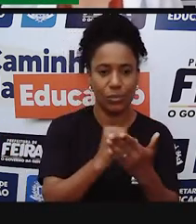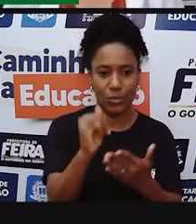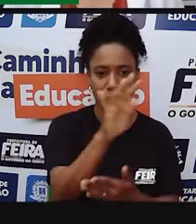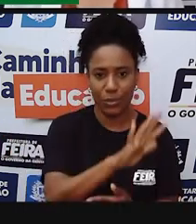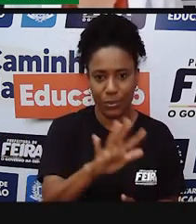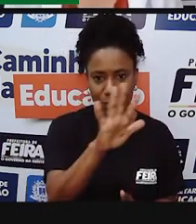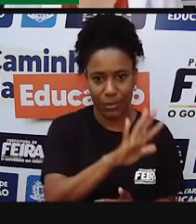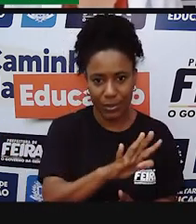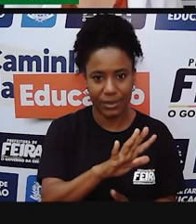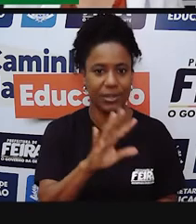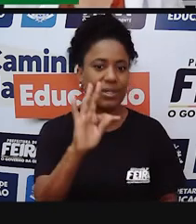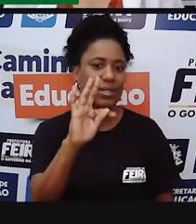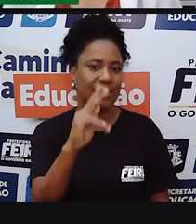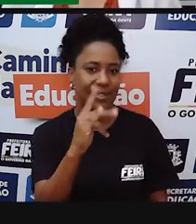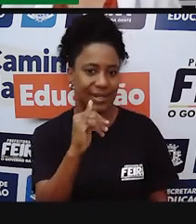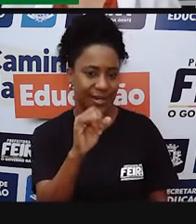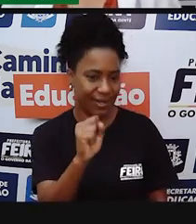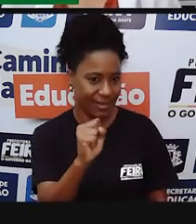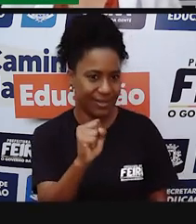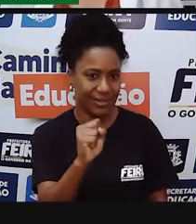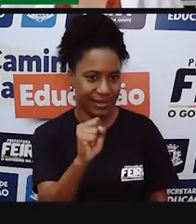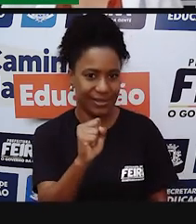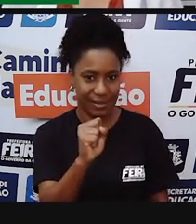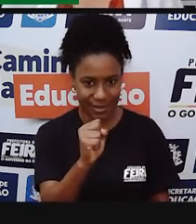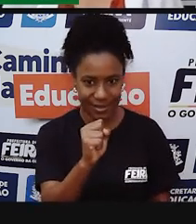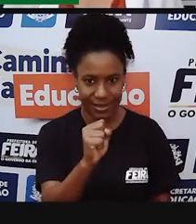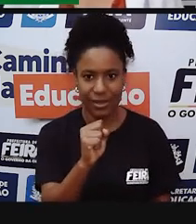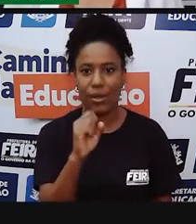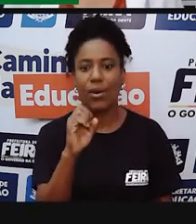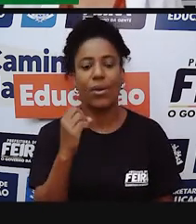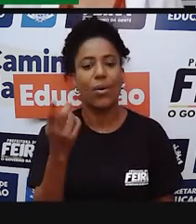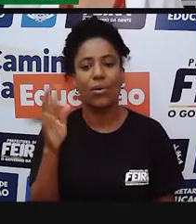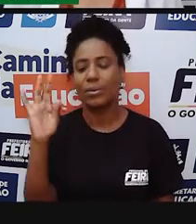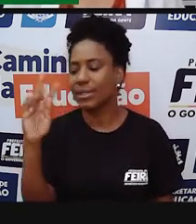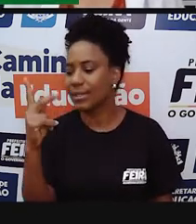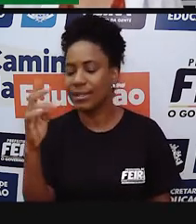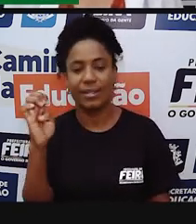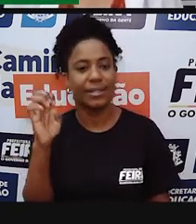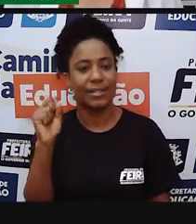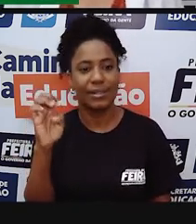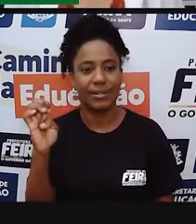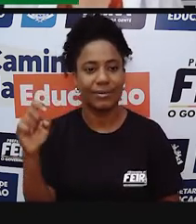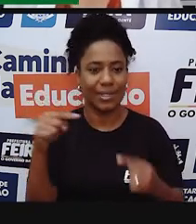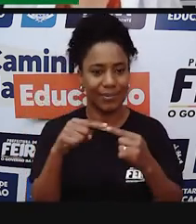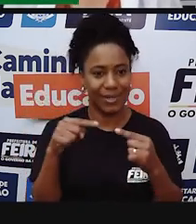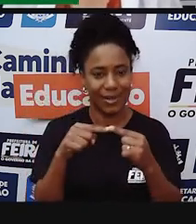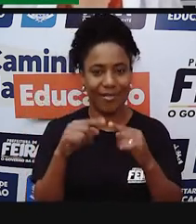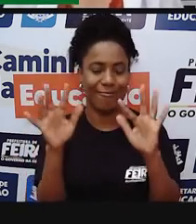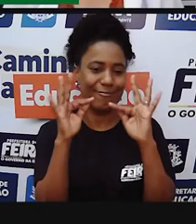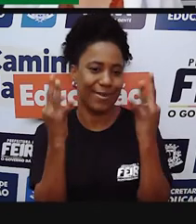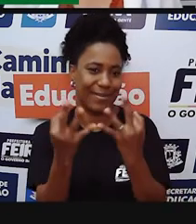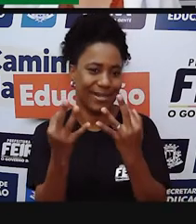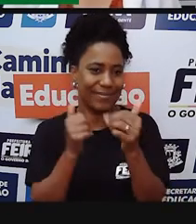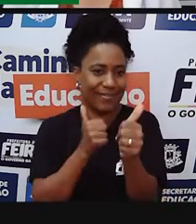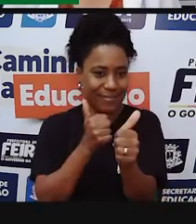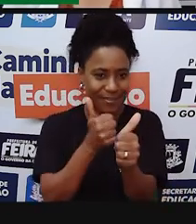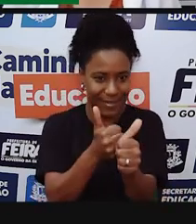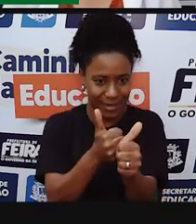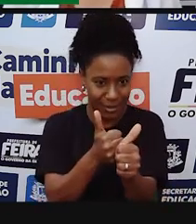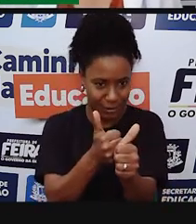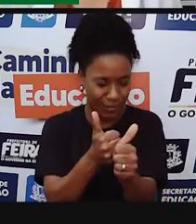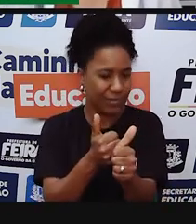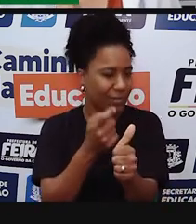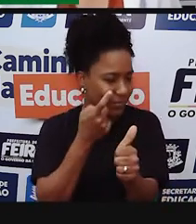os pronomes ver as de isso quando eu me refiro alguém ou algo que está perto de